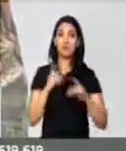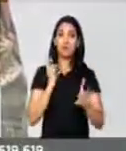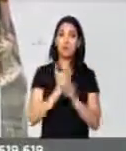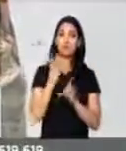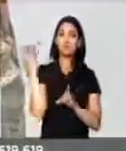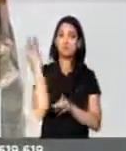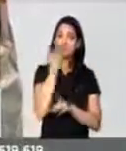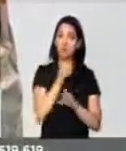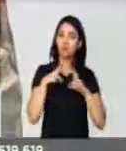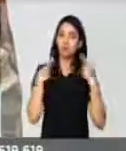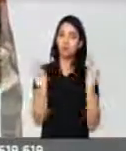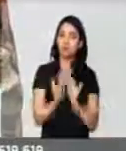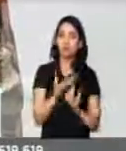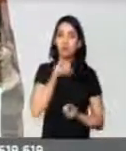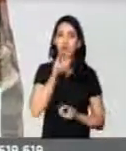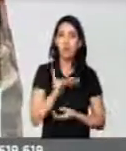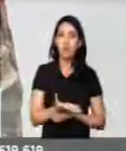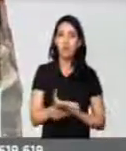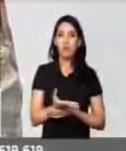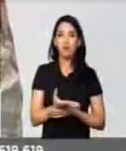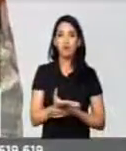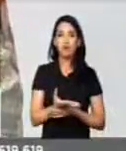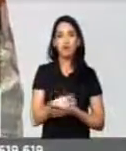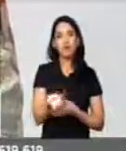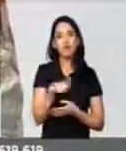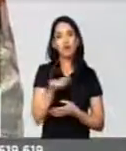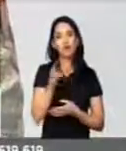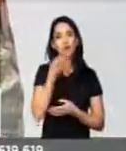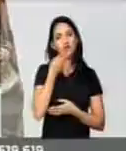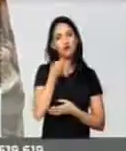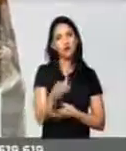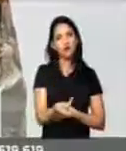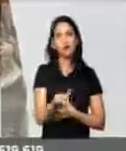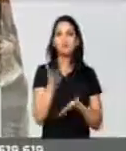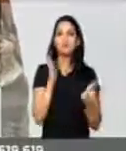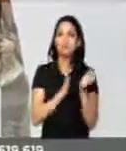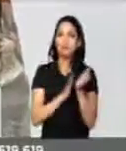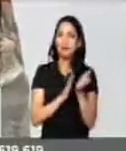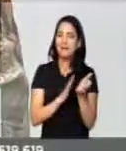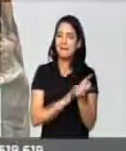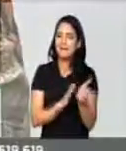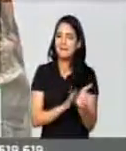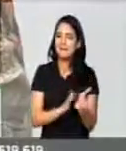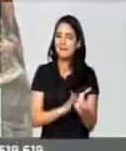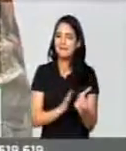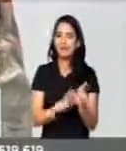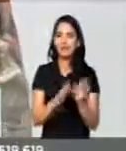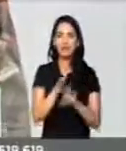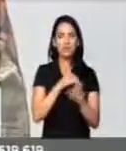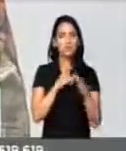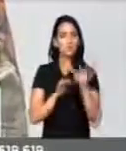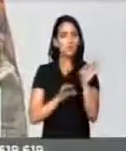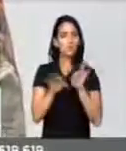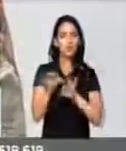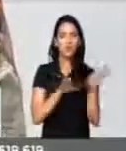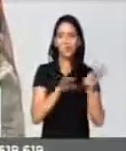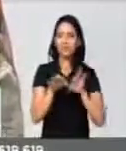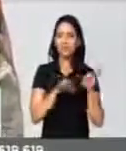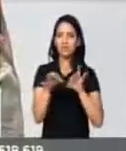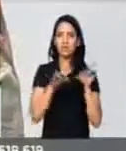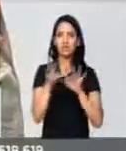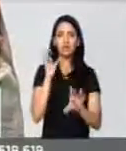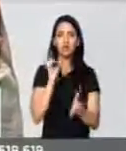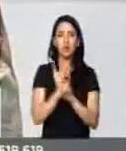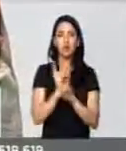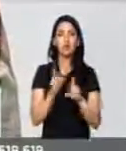bonito, e daqui transmito as minhas felicitações, parabéns à organização do encontro,